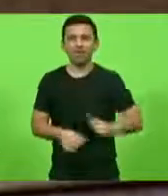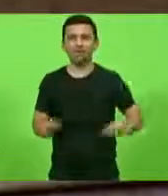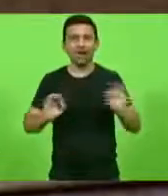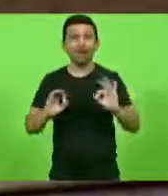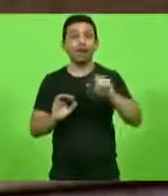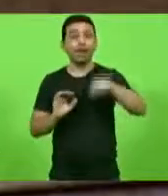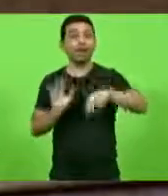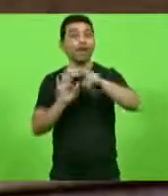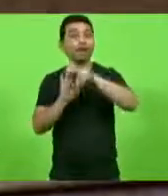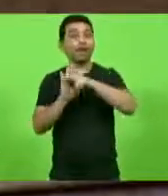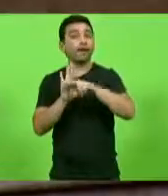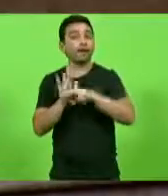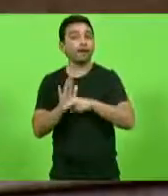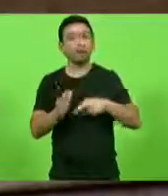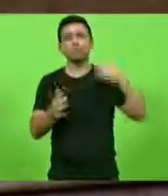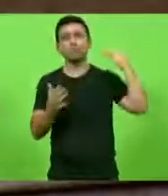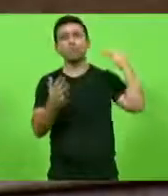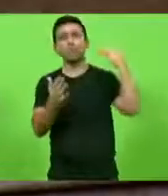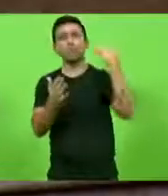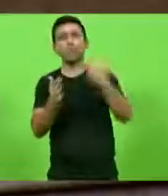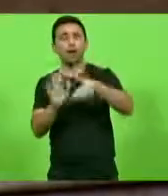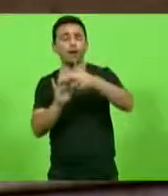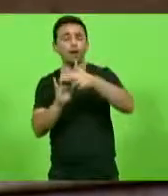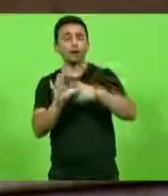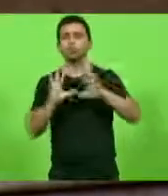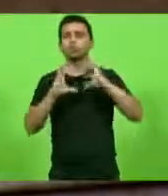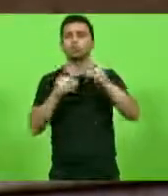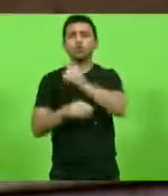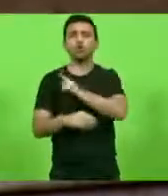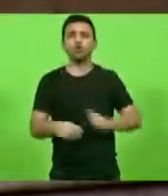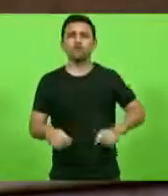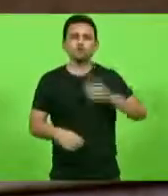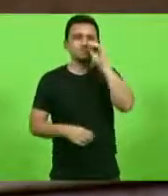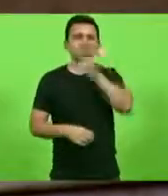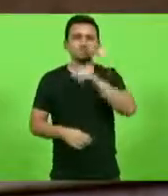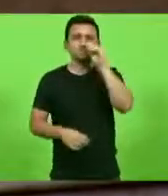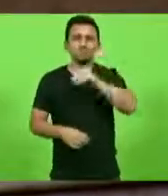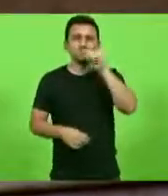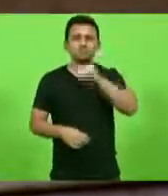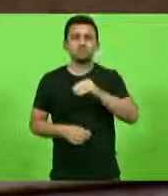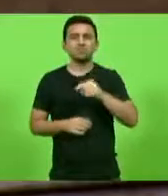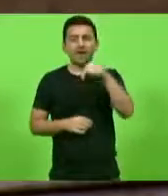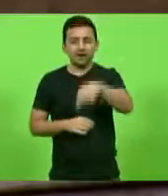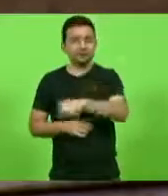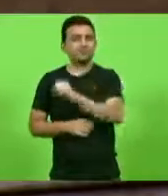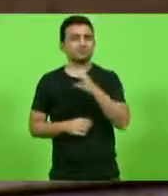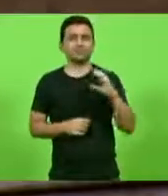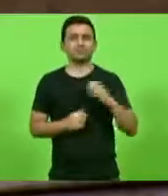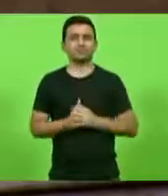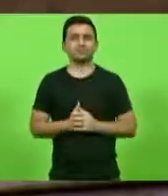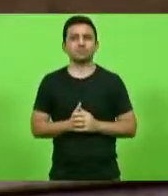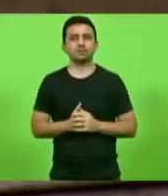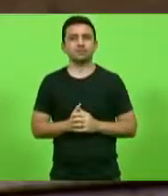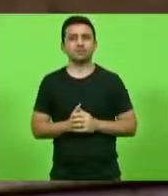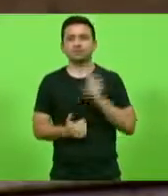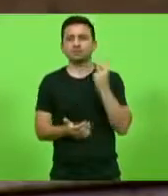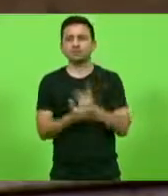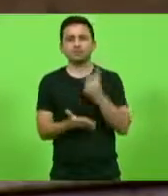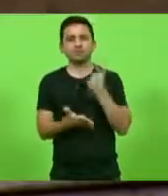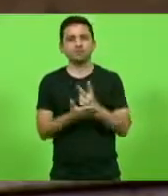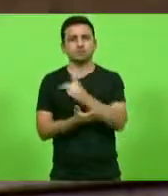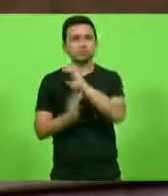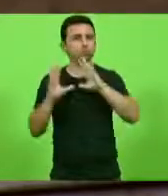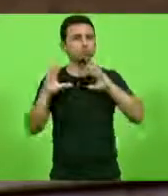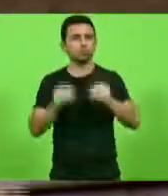Em todo o período republicano, todos os governos menosprezaram e desprezaram Santa Catarina. Fomos desprezados por todos os